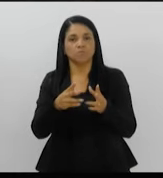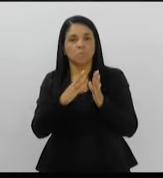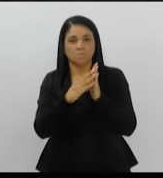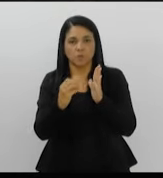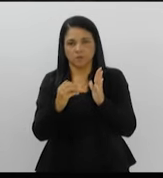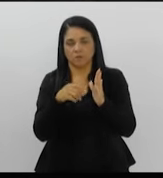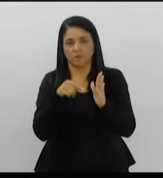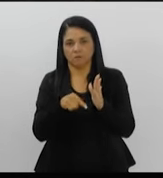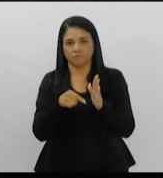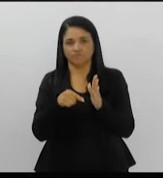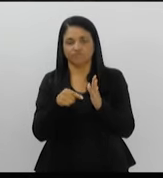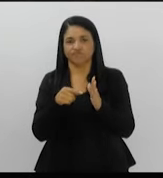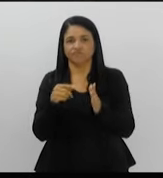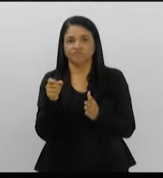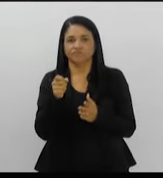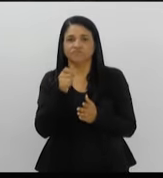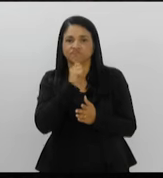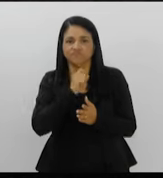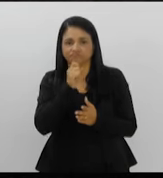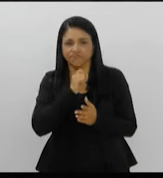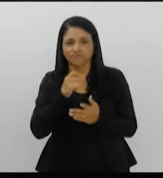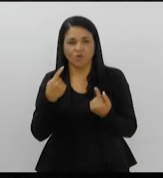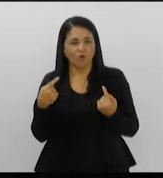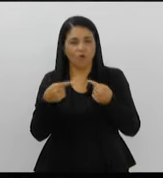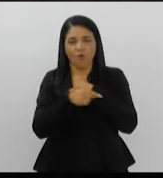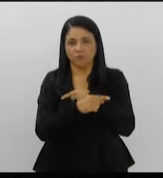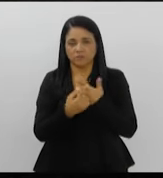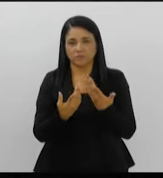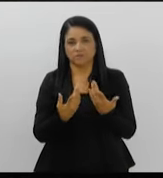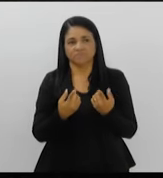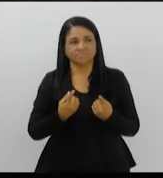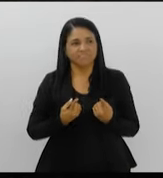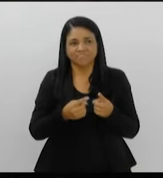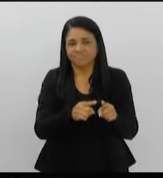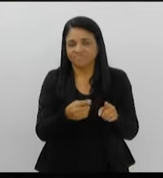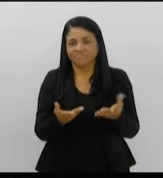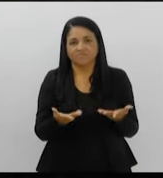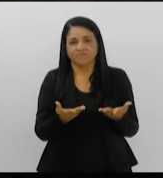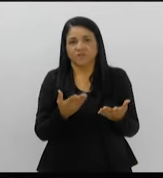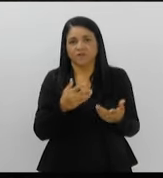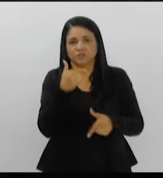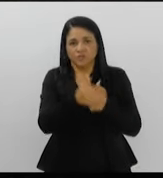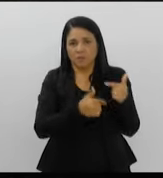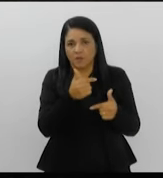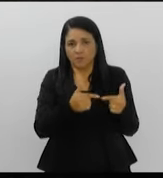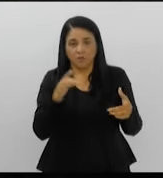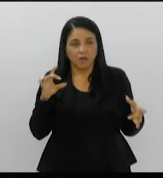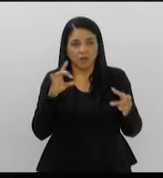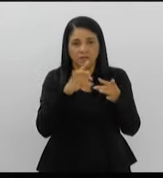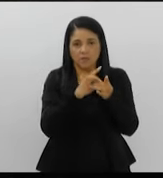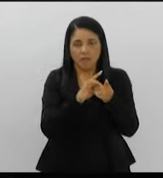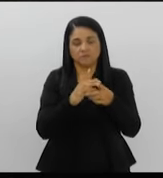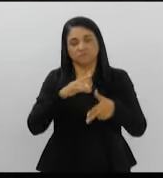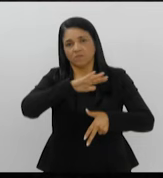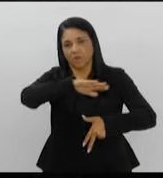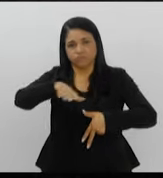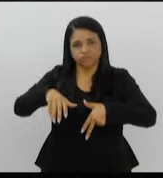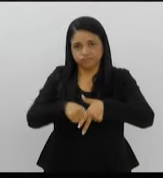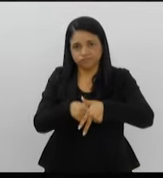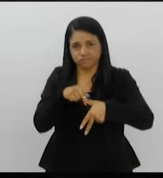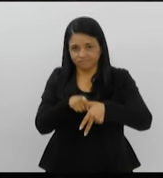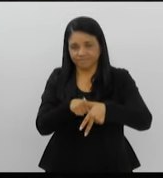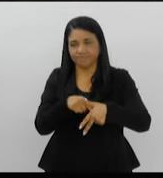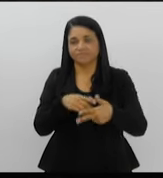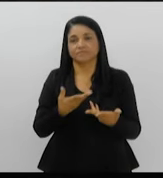modelo arcaico, modelo contrário aos trabalhadores e modelo ligado diretamente aos esquemas de corrupção,